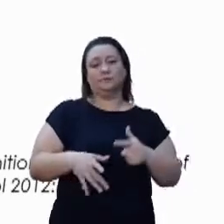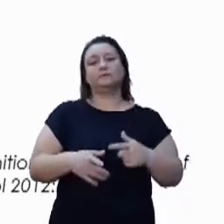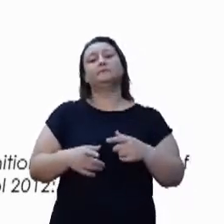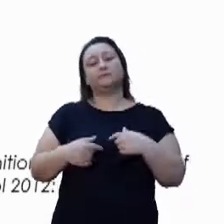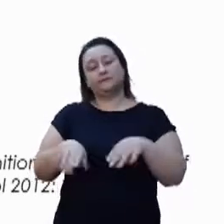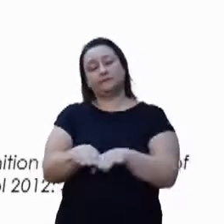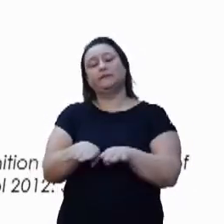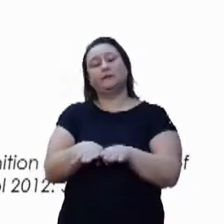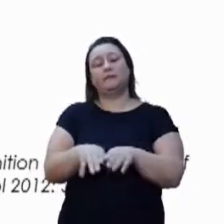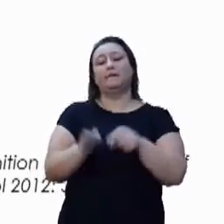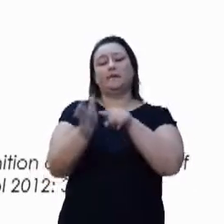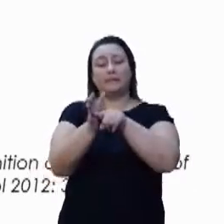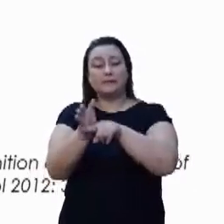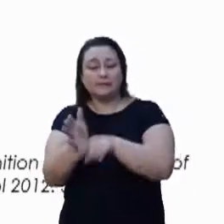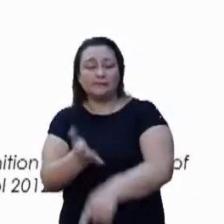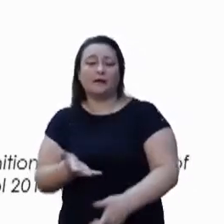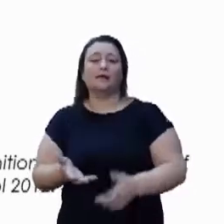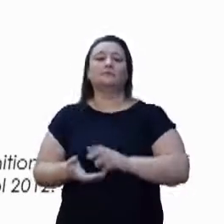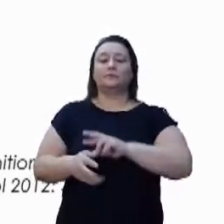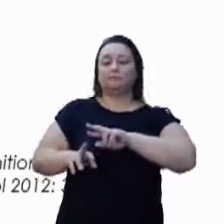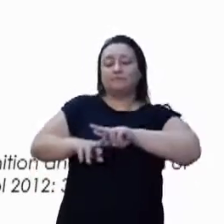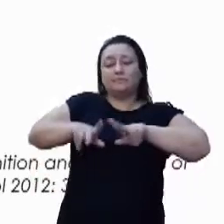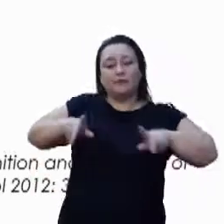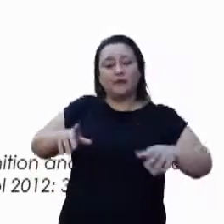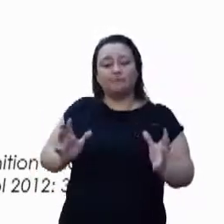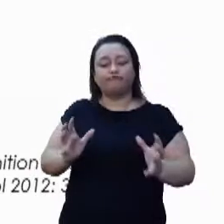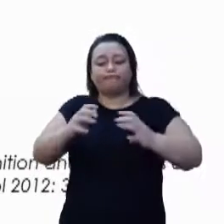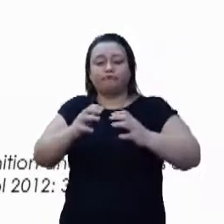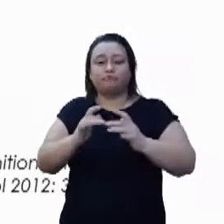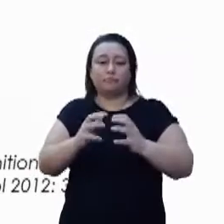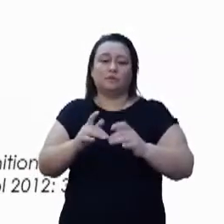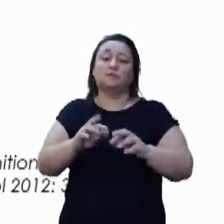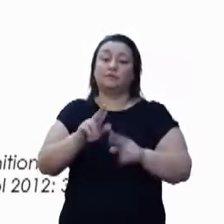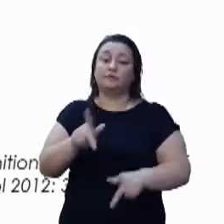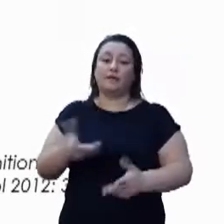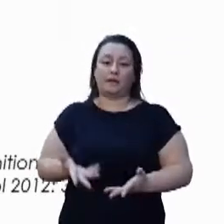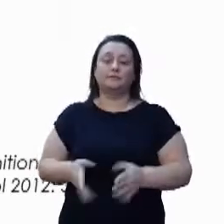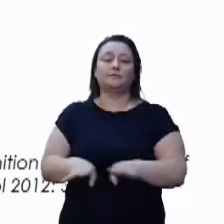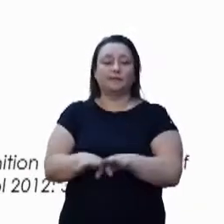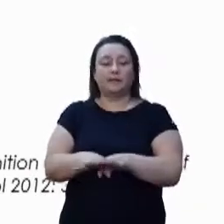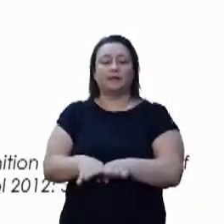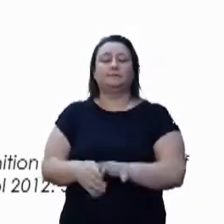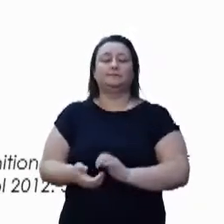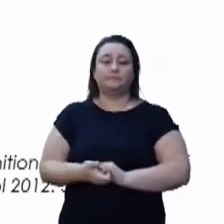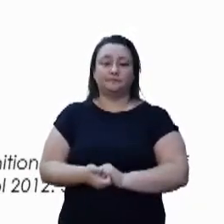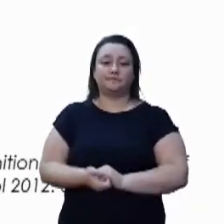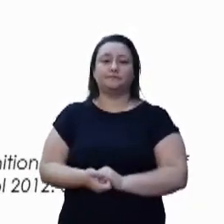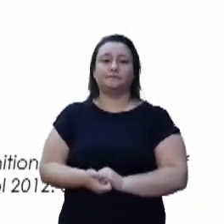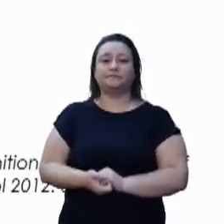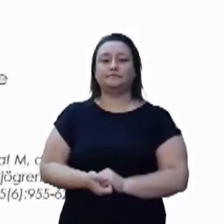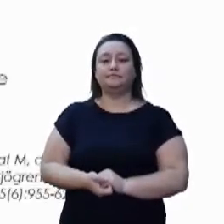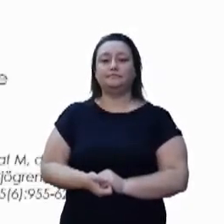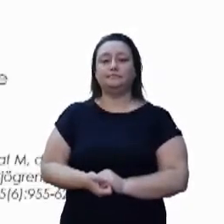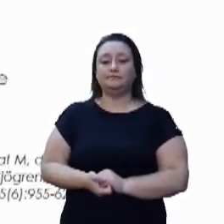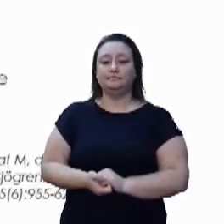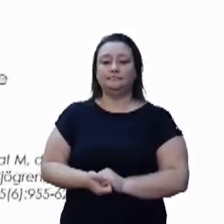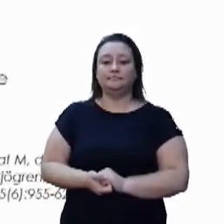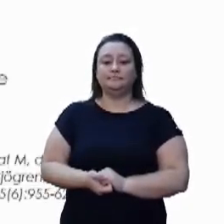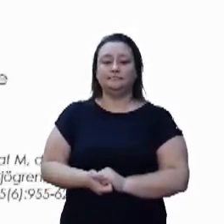com ictiose e alterações neurológicas podem entrar no diferencial, como síndrome de Tay, de Ruth e Pascal.